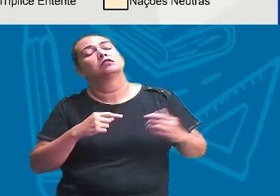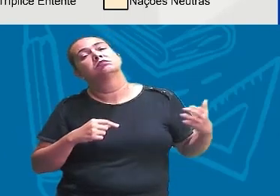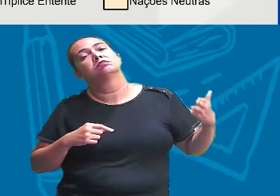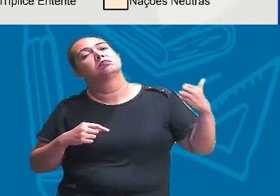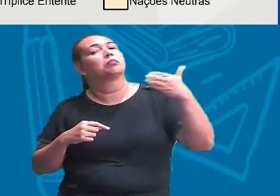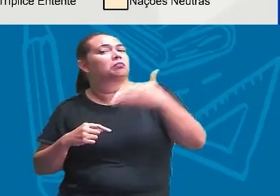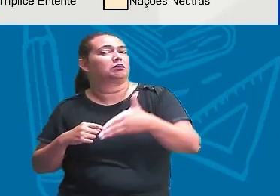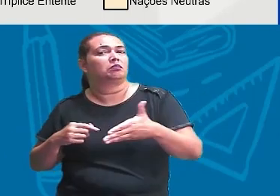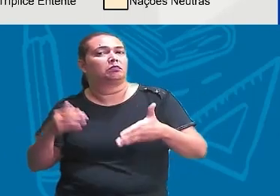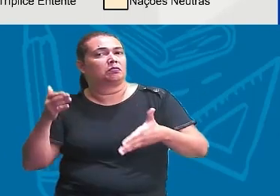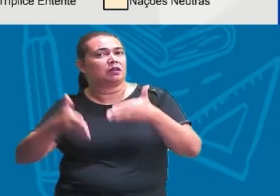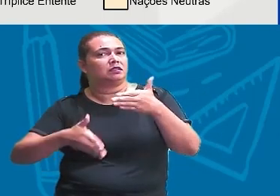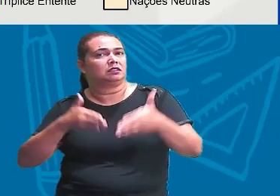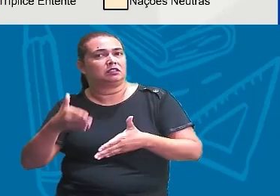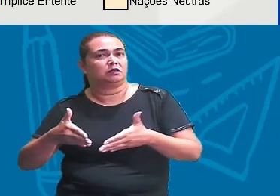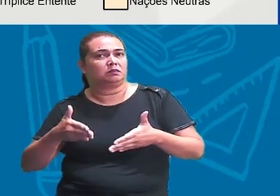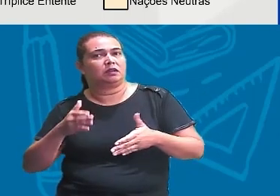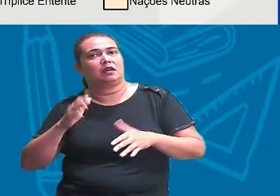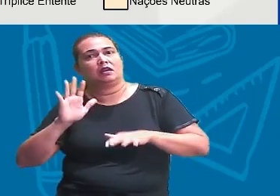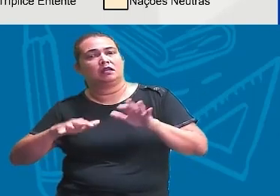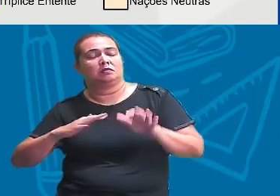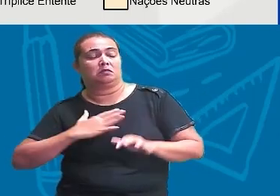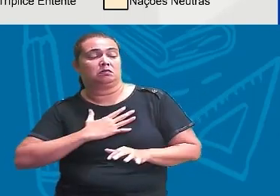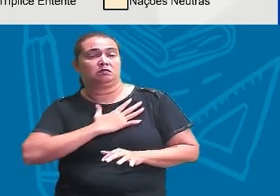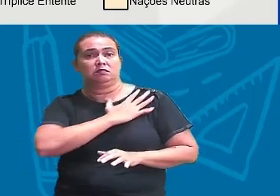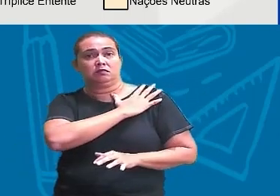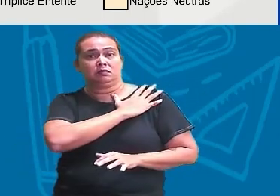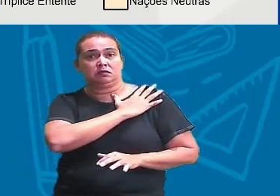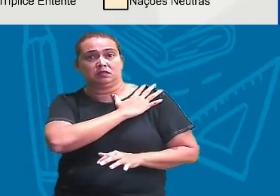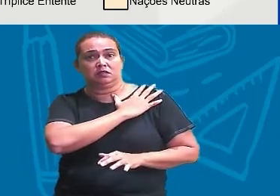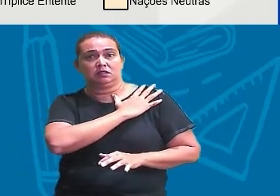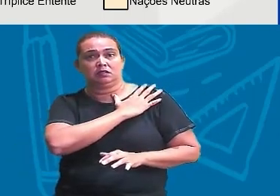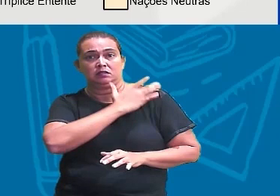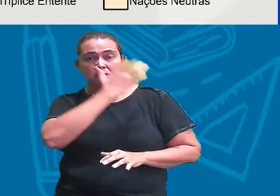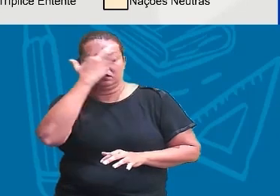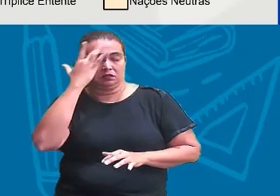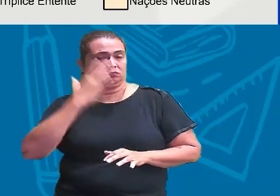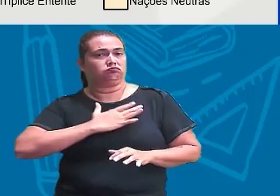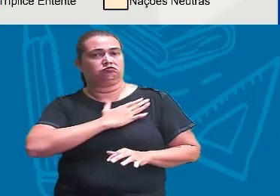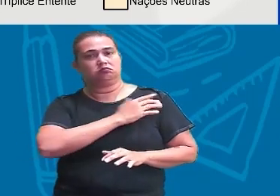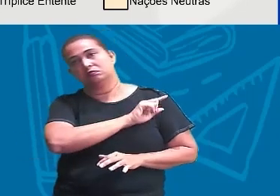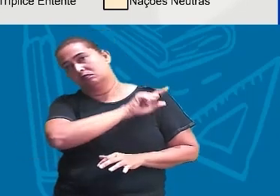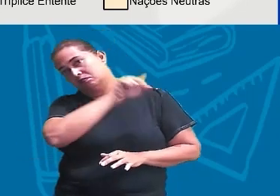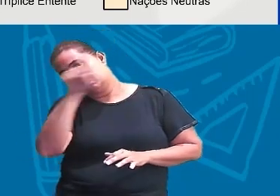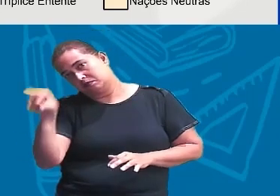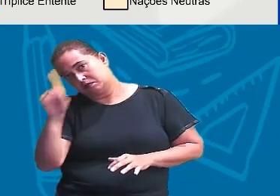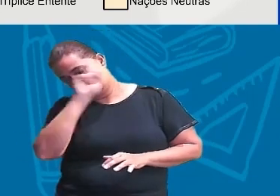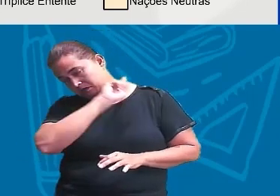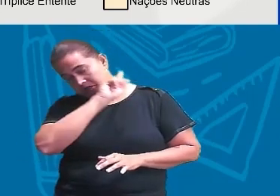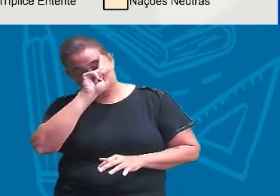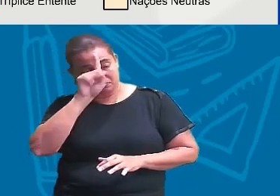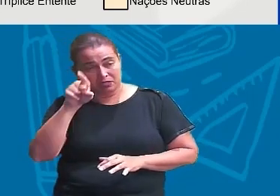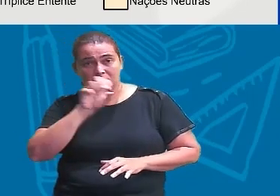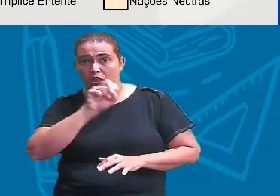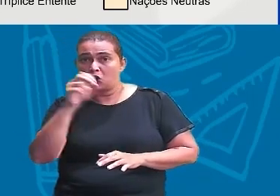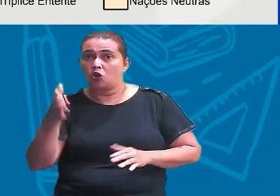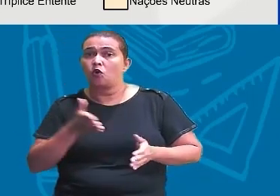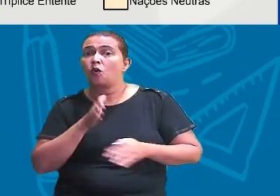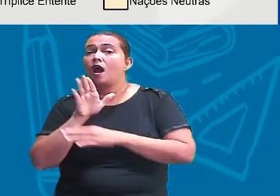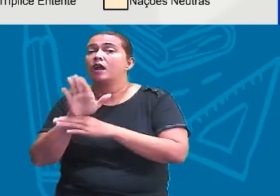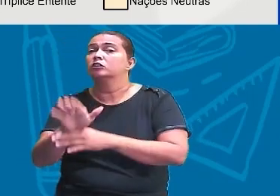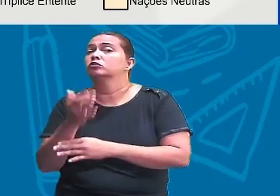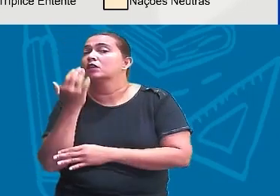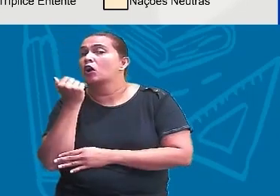ou indiretamente, mandando equipamentos, remédios, provisões, comida e etc. Então, o